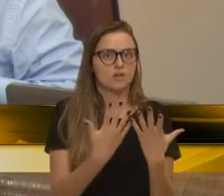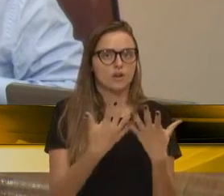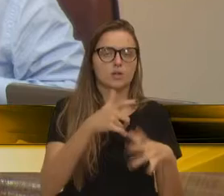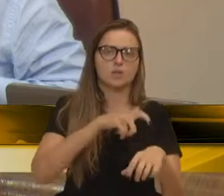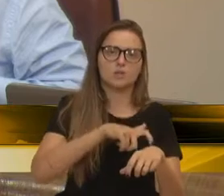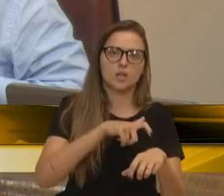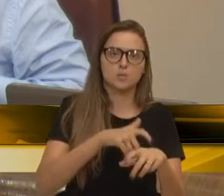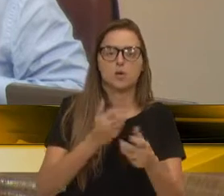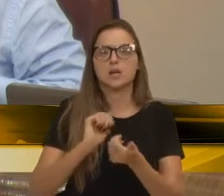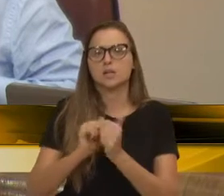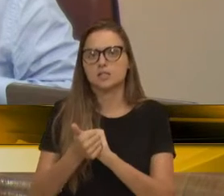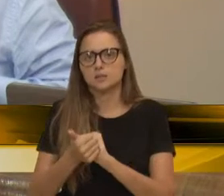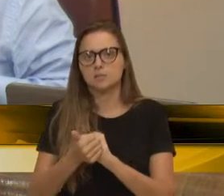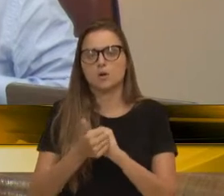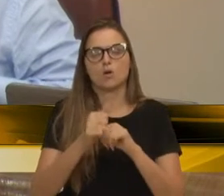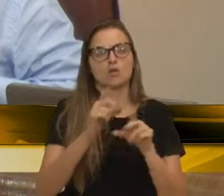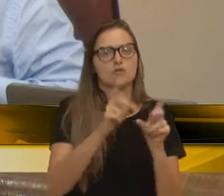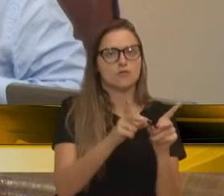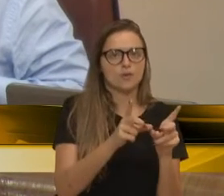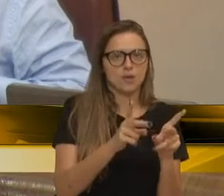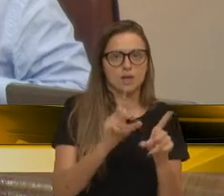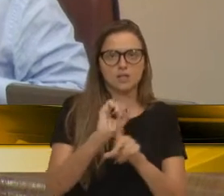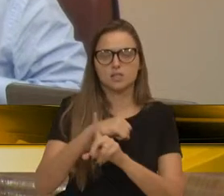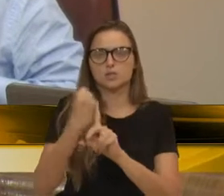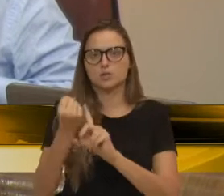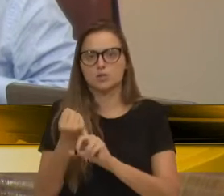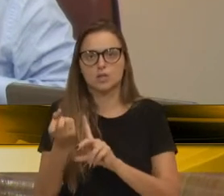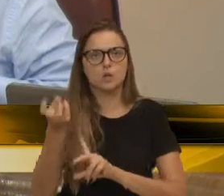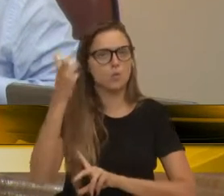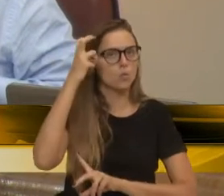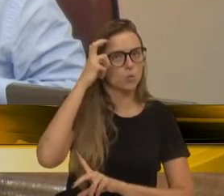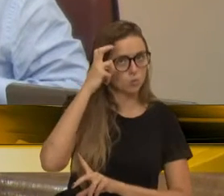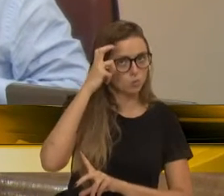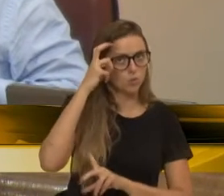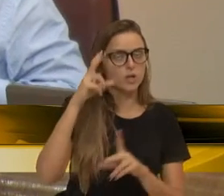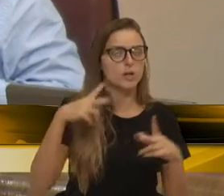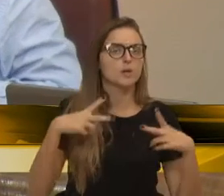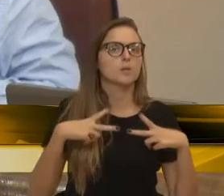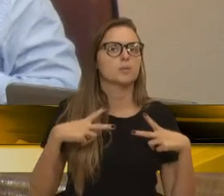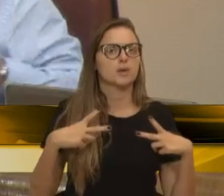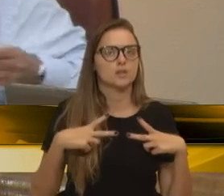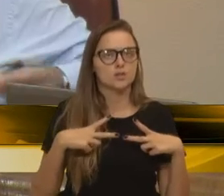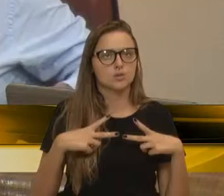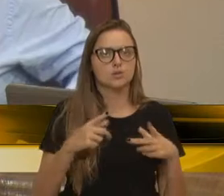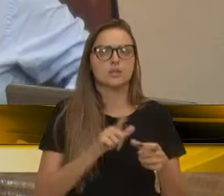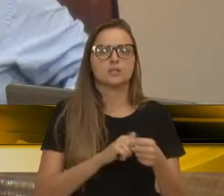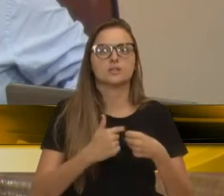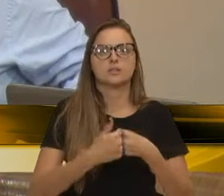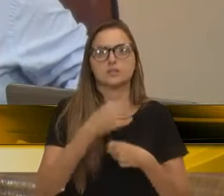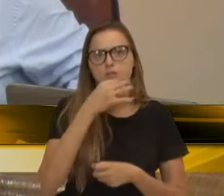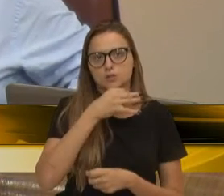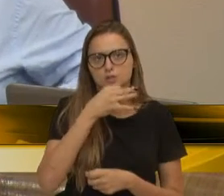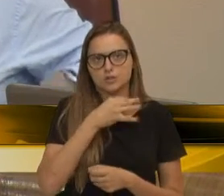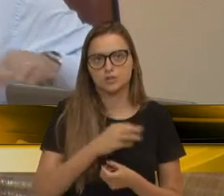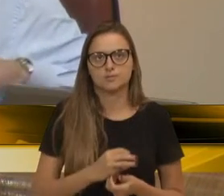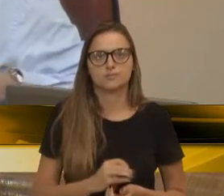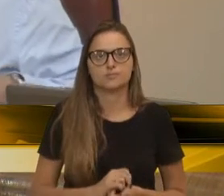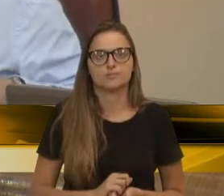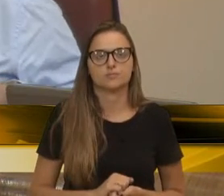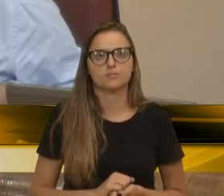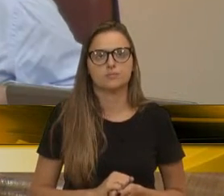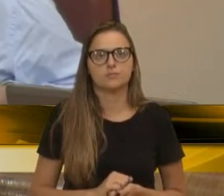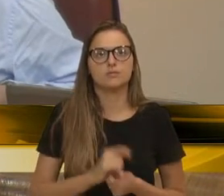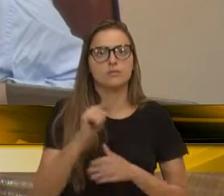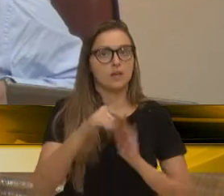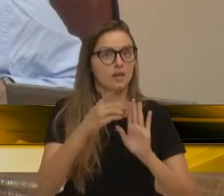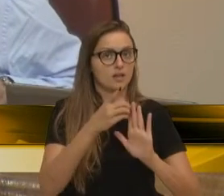esportivos comerciais sociais e culturais de caráter privado no unicípio de caxias do sul o imediato